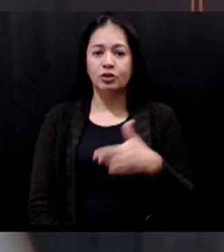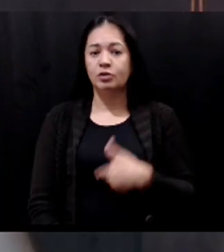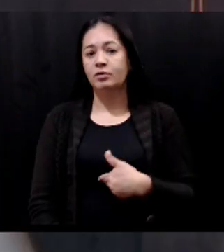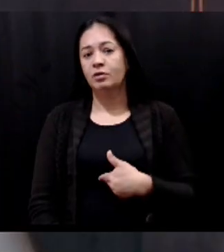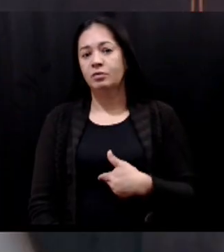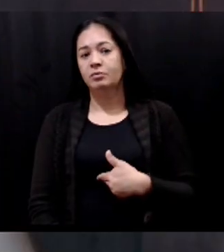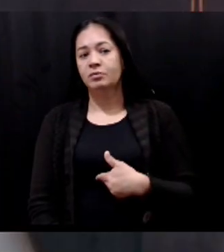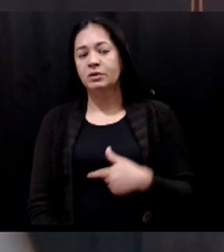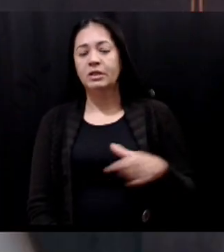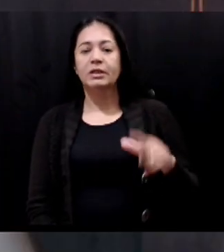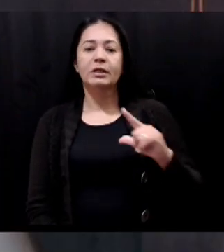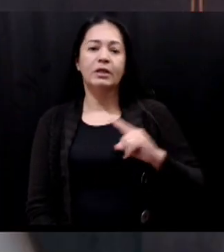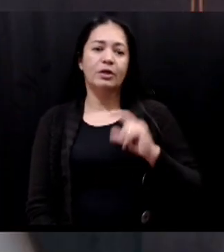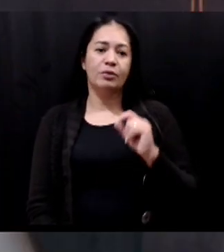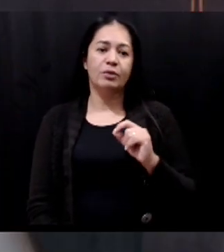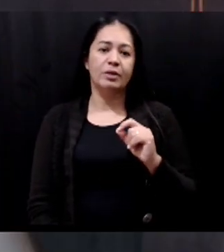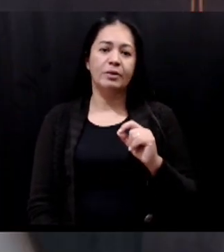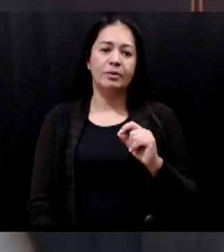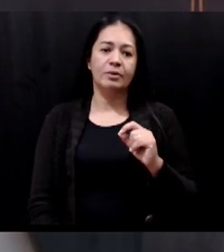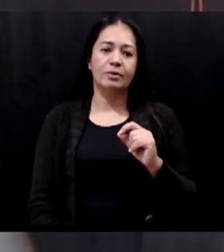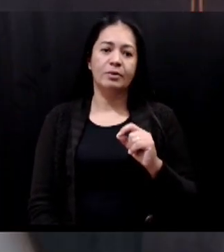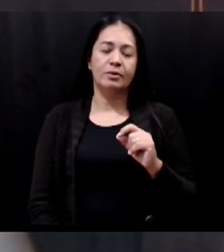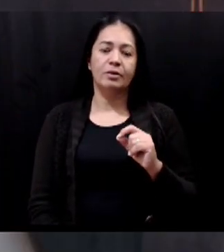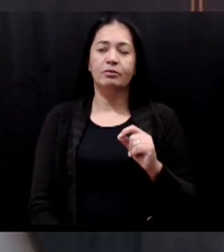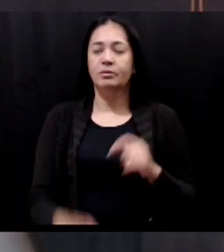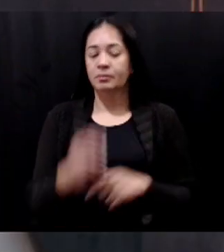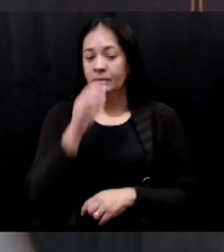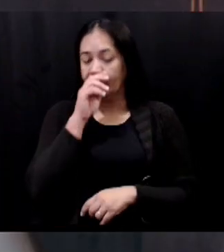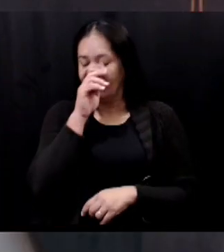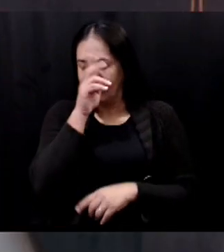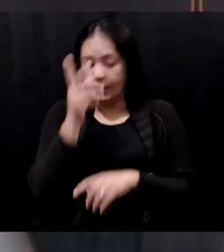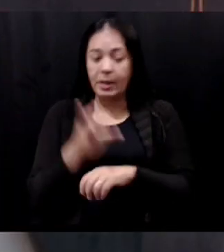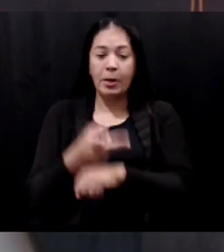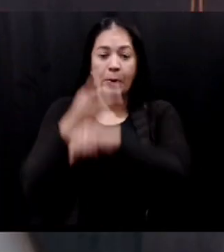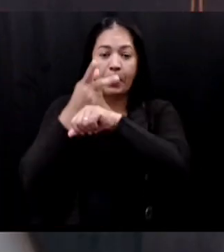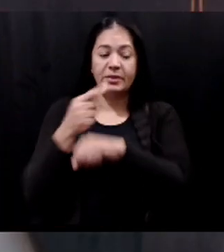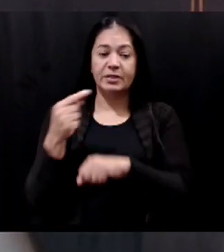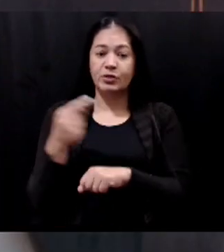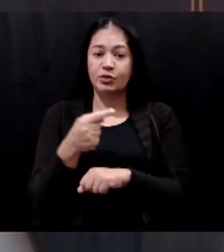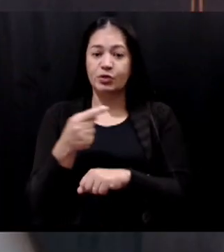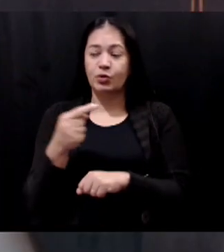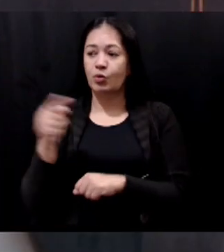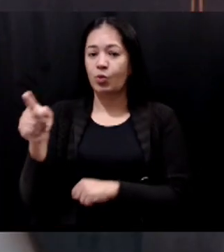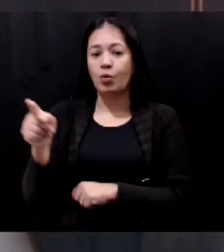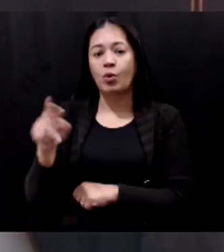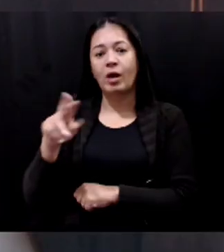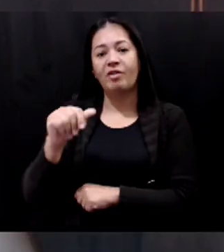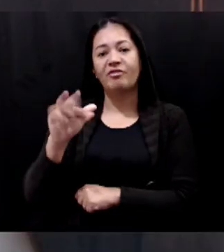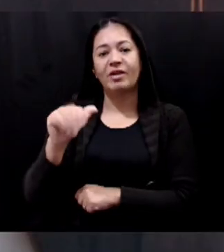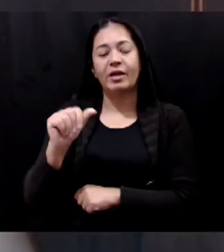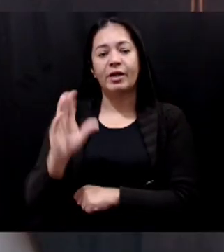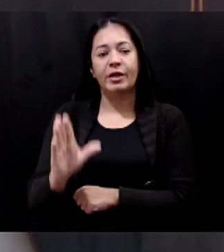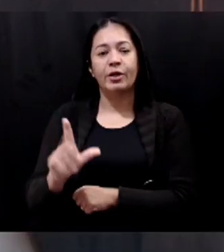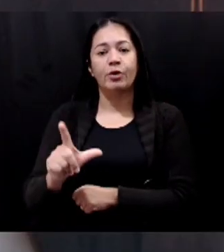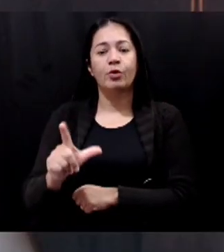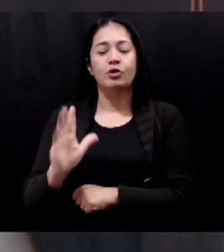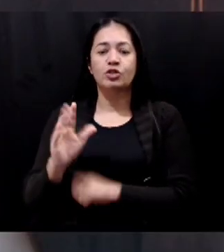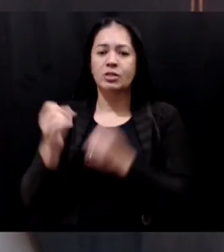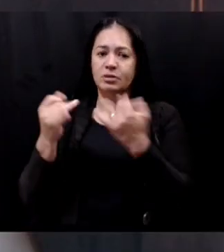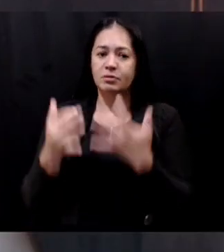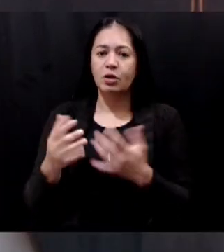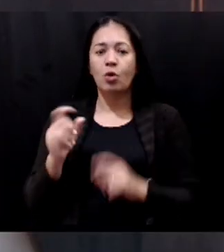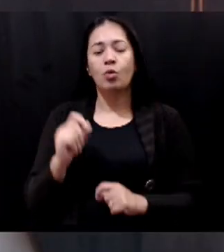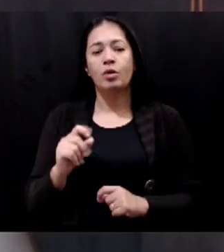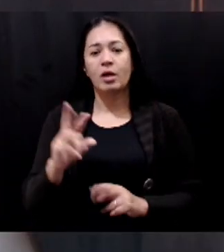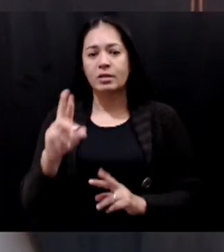essa questão da compensação, né, que o Rafael comentou. Então, as respostas compensatórias dele são diferentes e